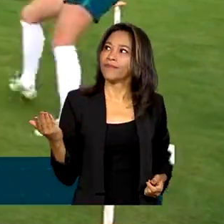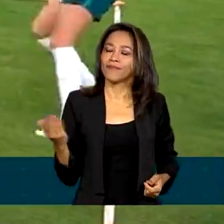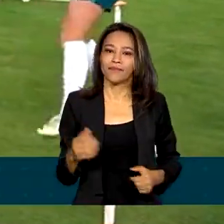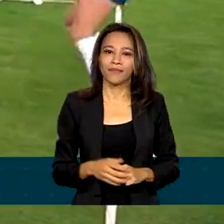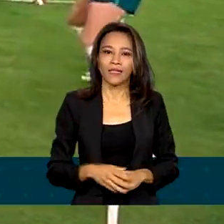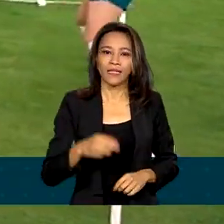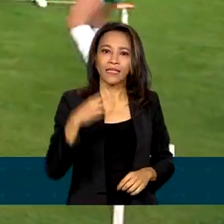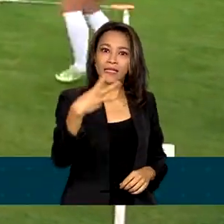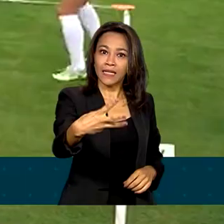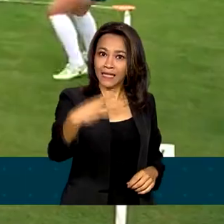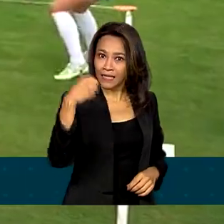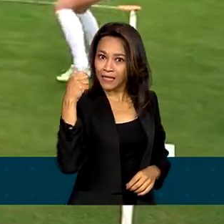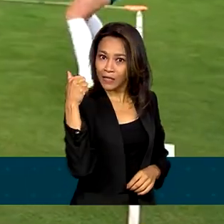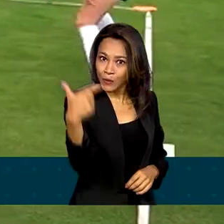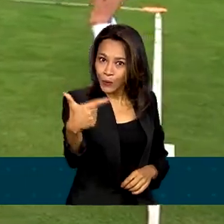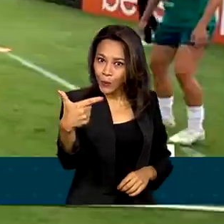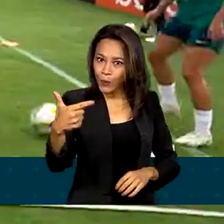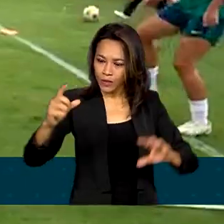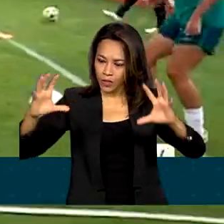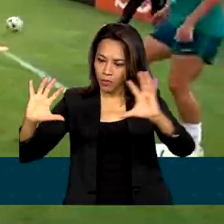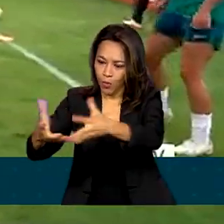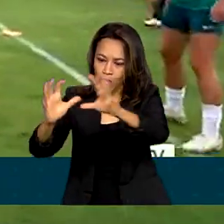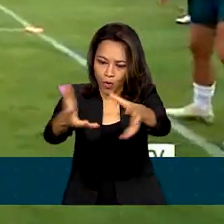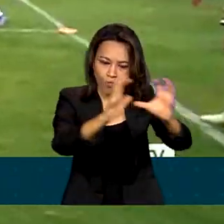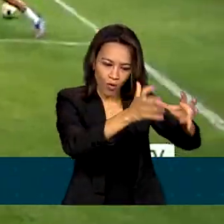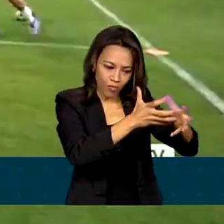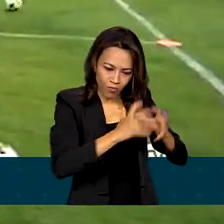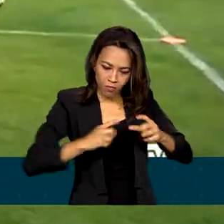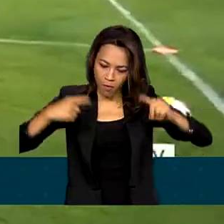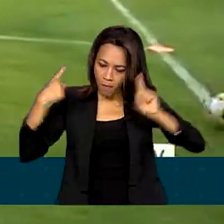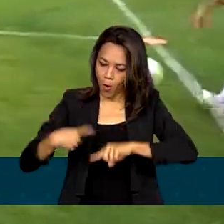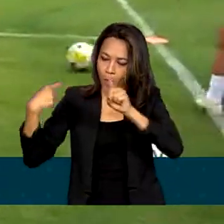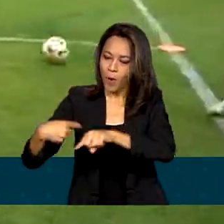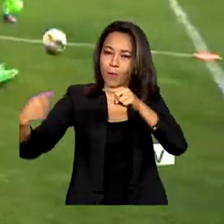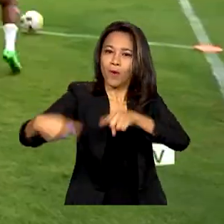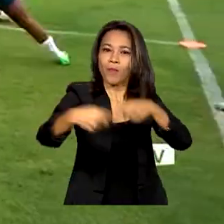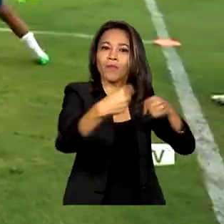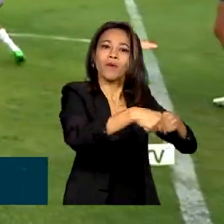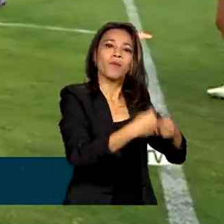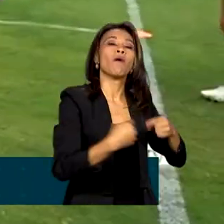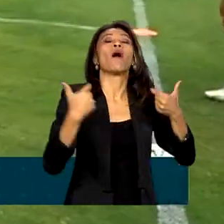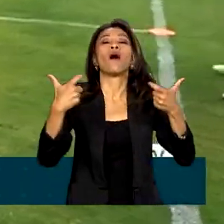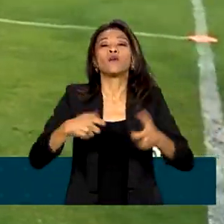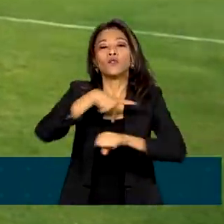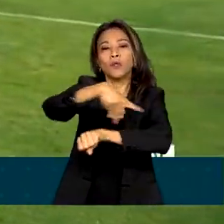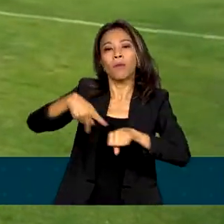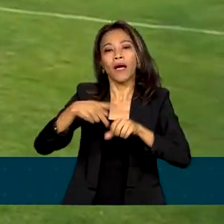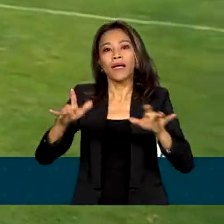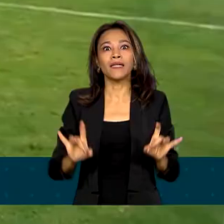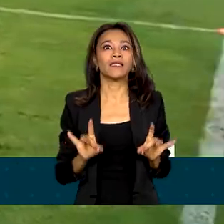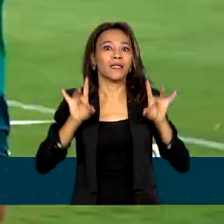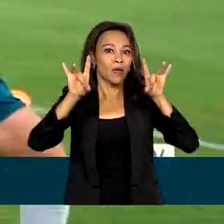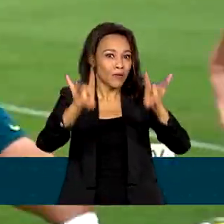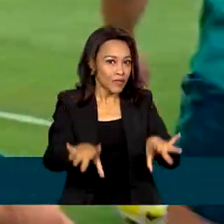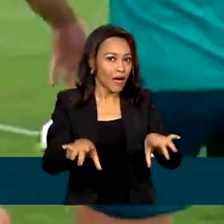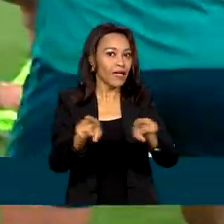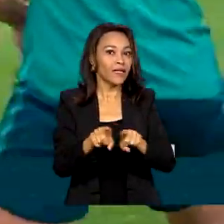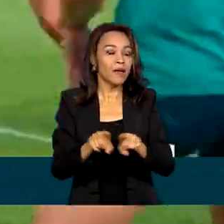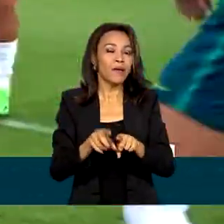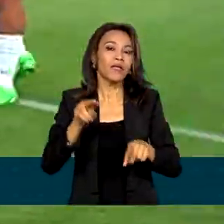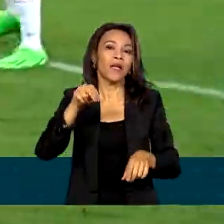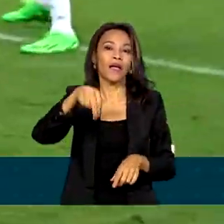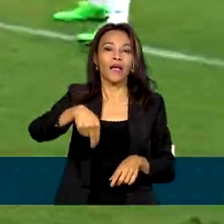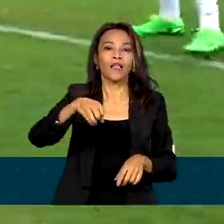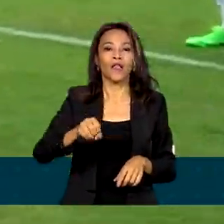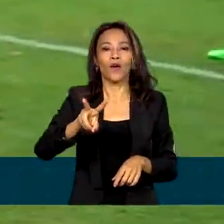32 seleções que vão disputar a Copa do Mundo de futebol feminino na Austrália e na Nova Zelândia o Brasil